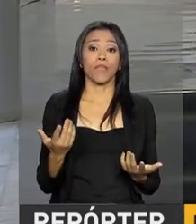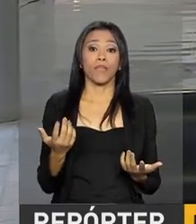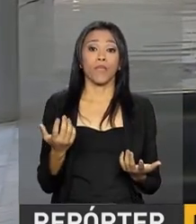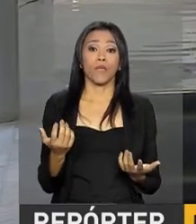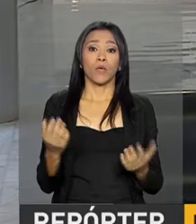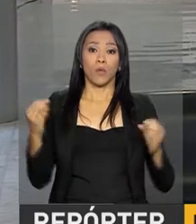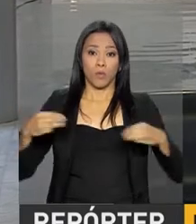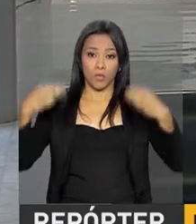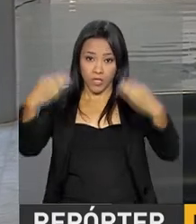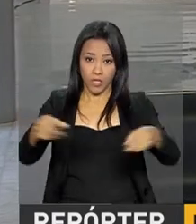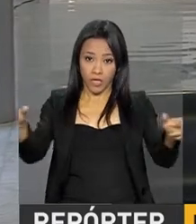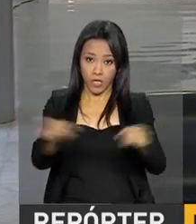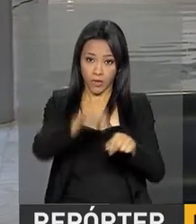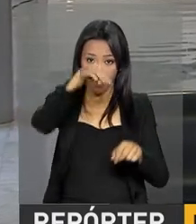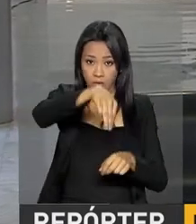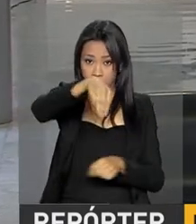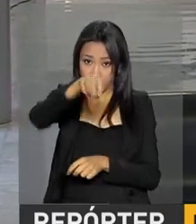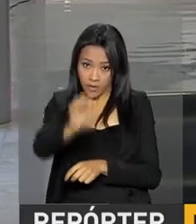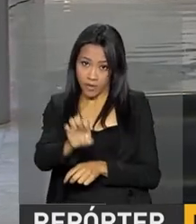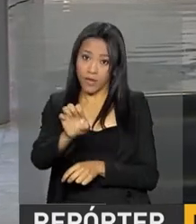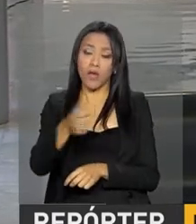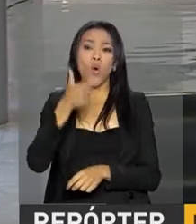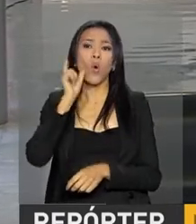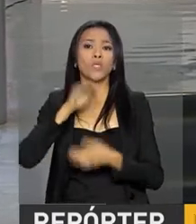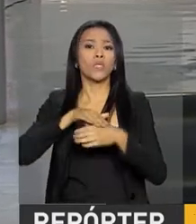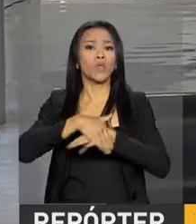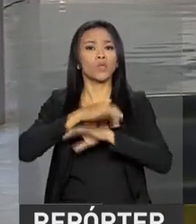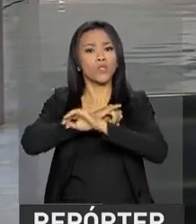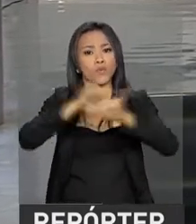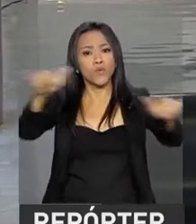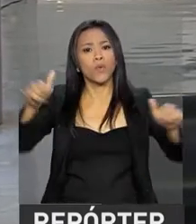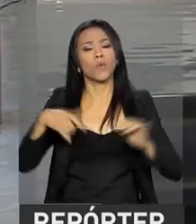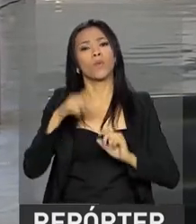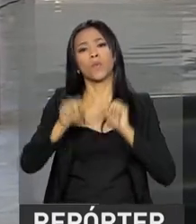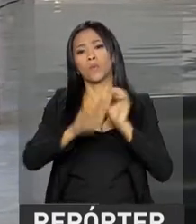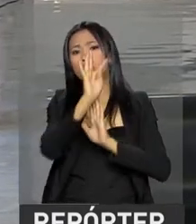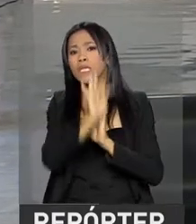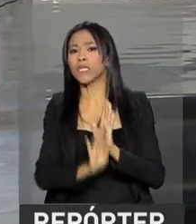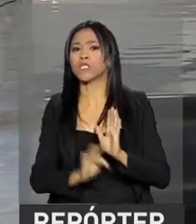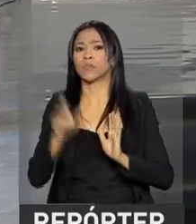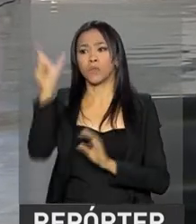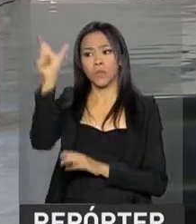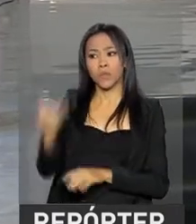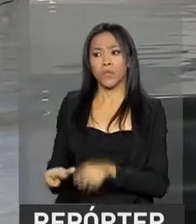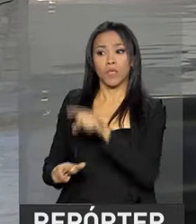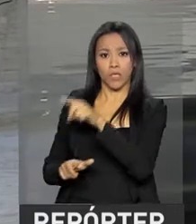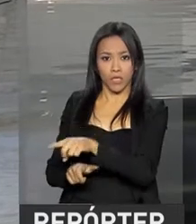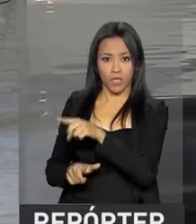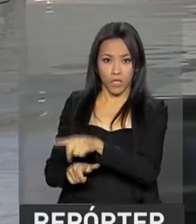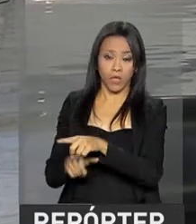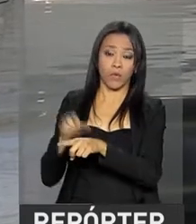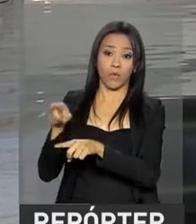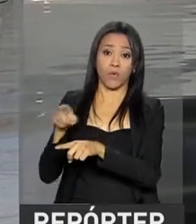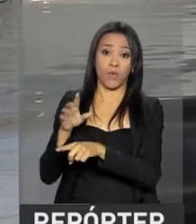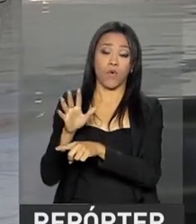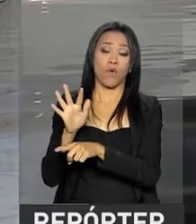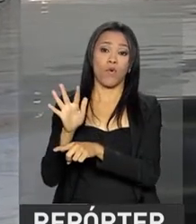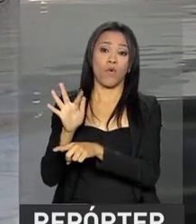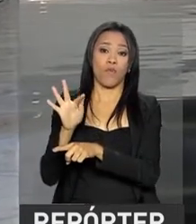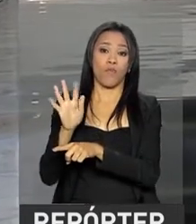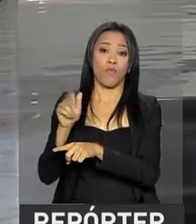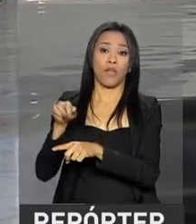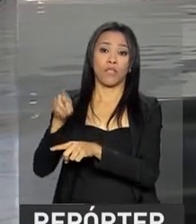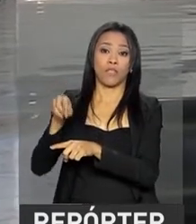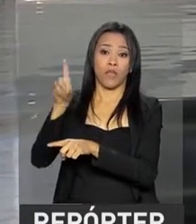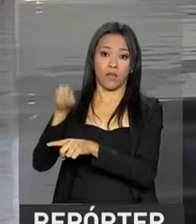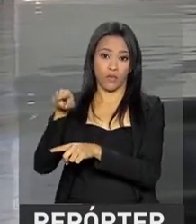o ministério de minas e energia divulgou na noite de ontem uma nota informando que o ministro fernando coelho filho após conversar com o presidente